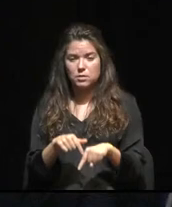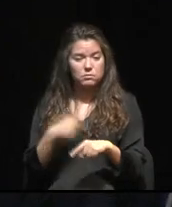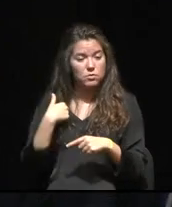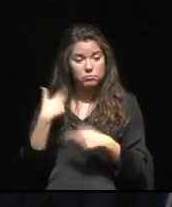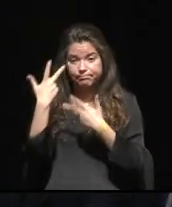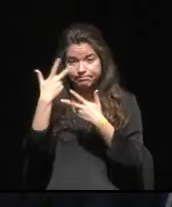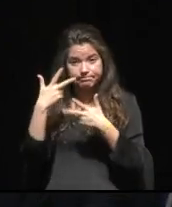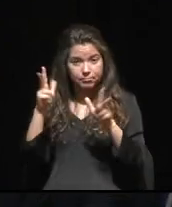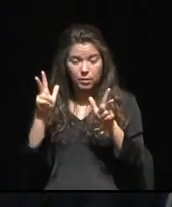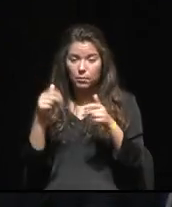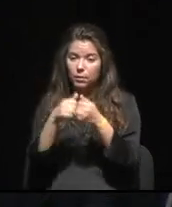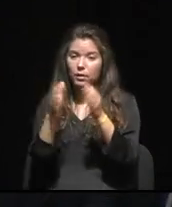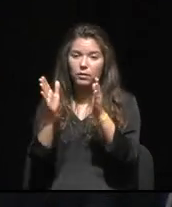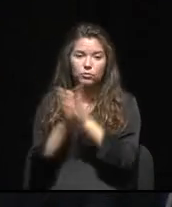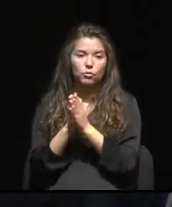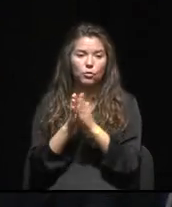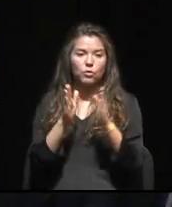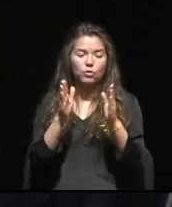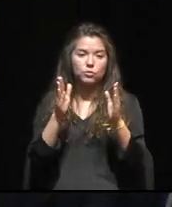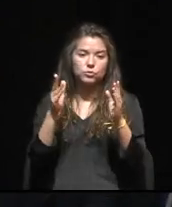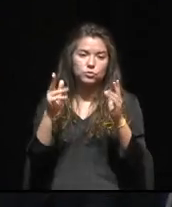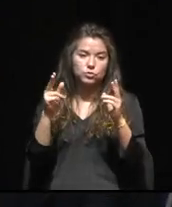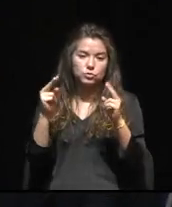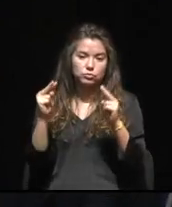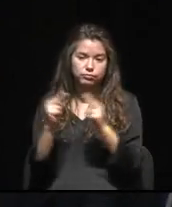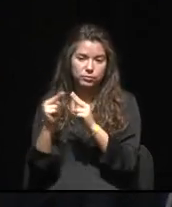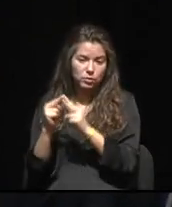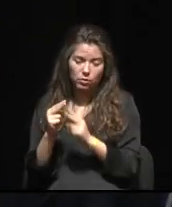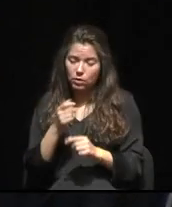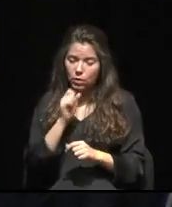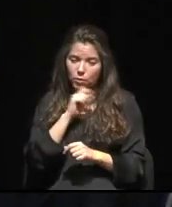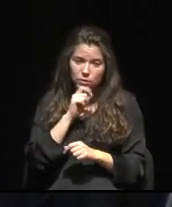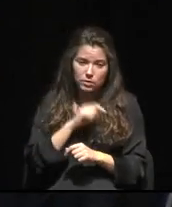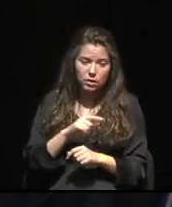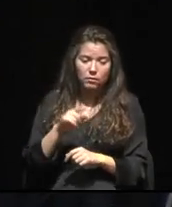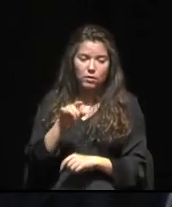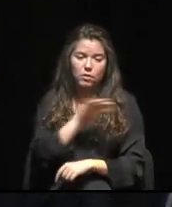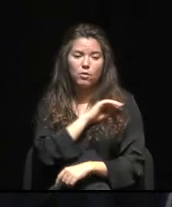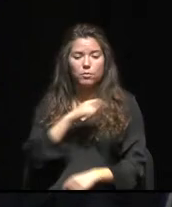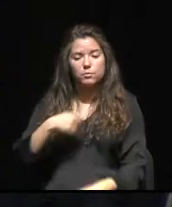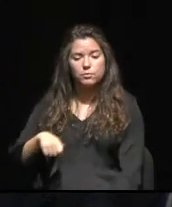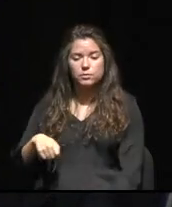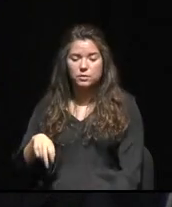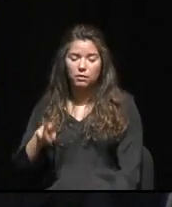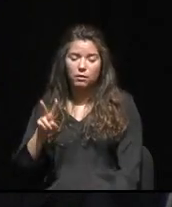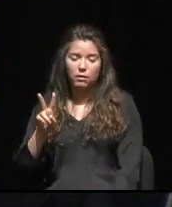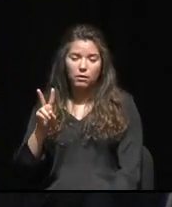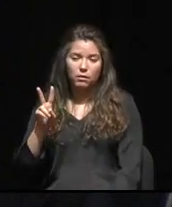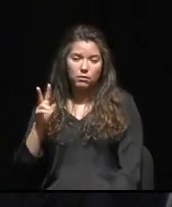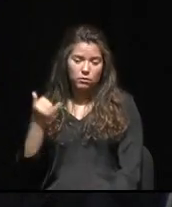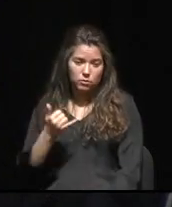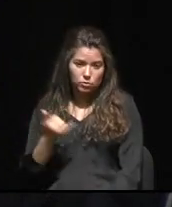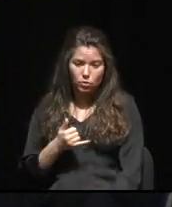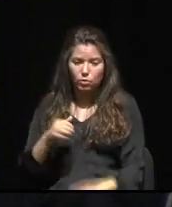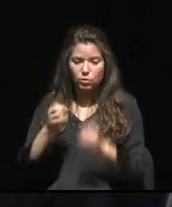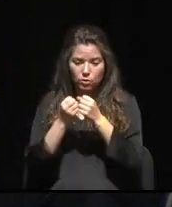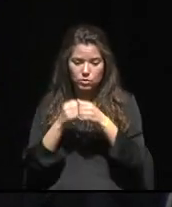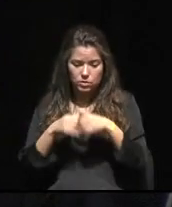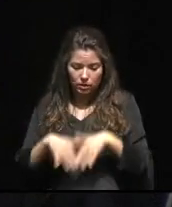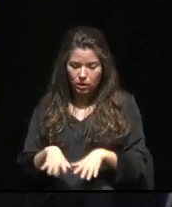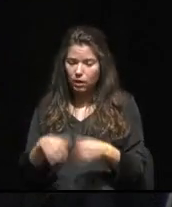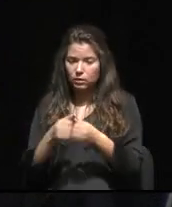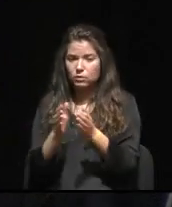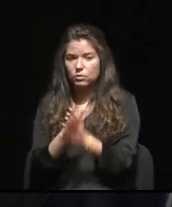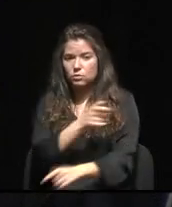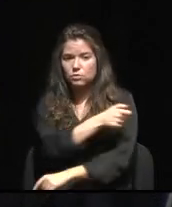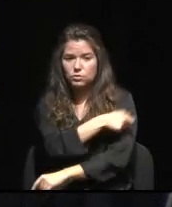disponíveis para todas as audições possíveis e imaginárias ao Senhor vice-presidente aos sindicatos aos legítimos